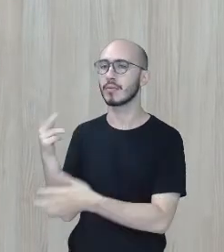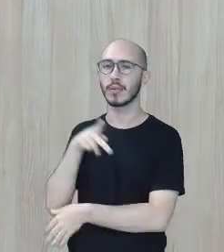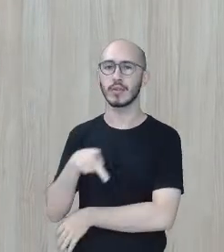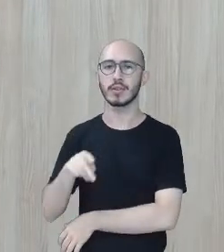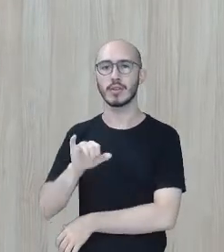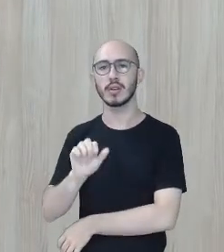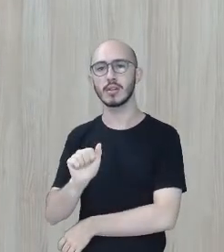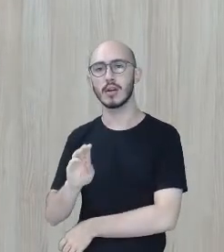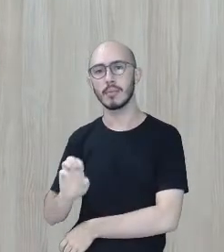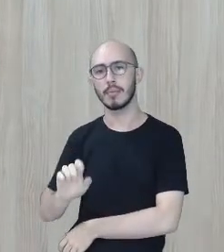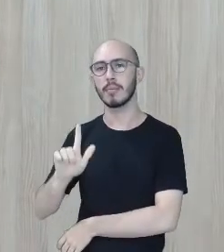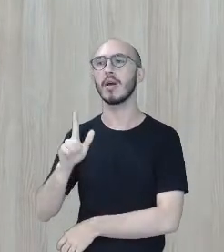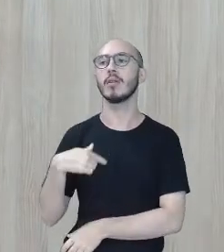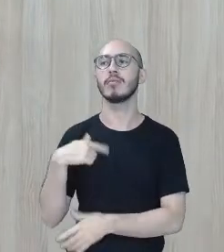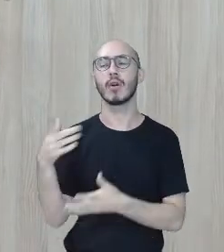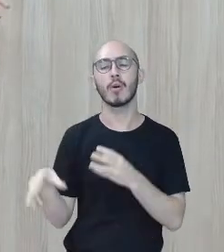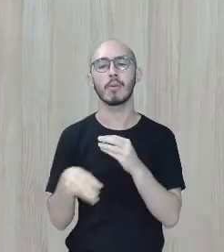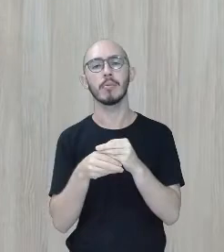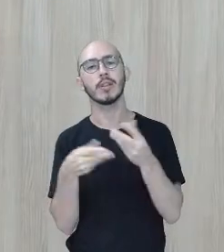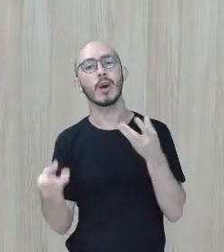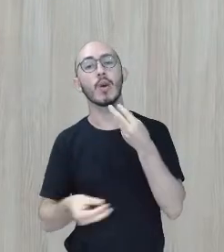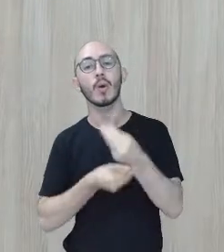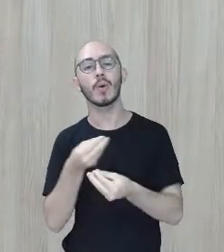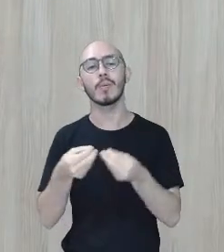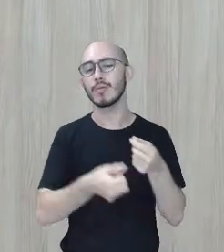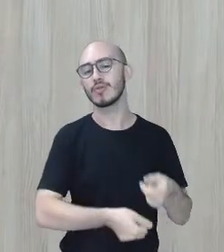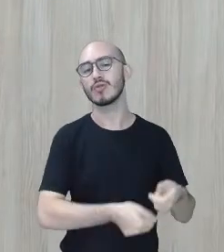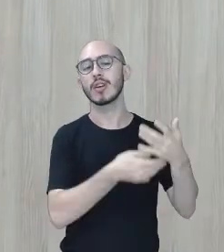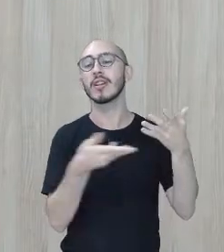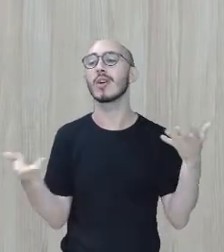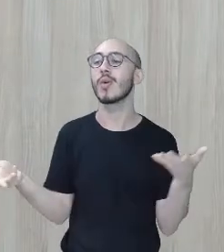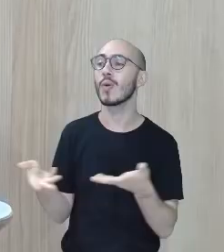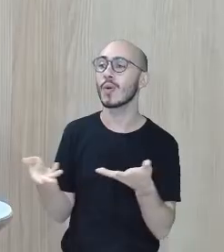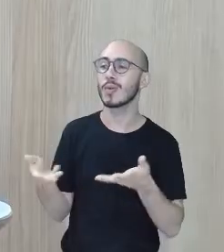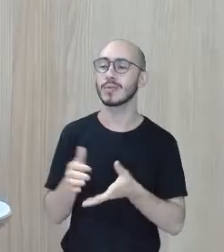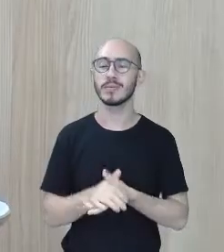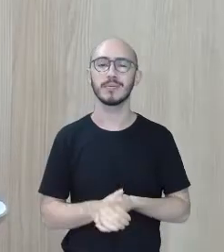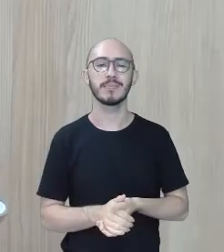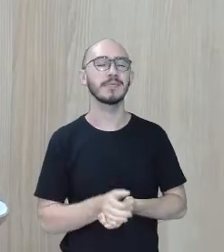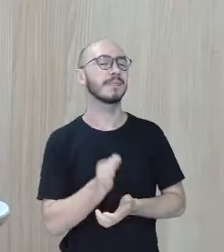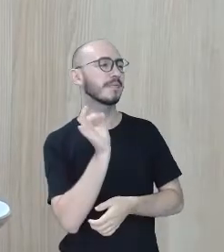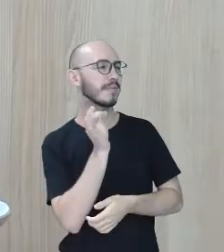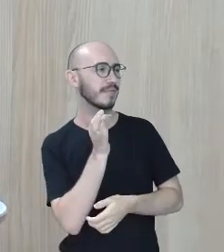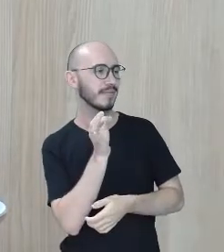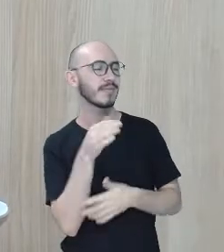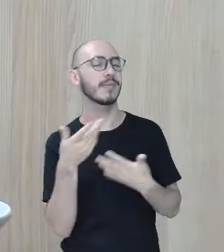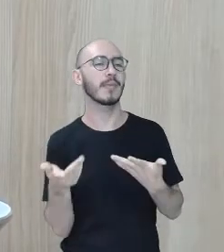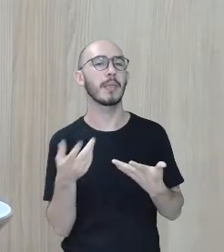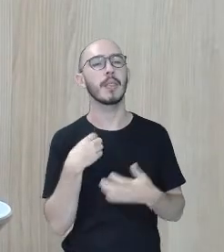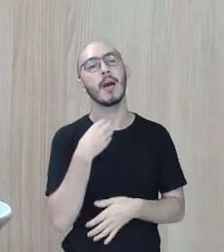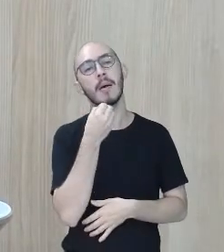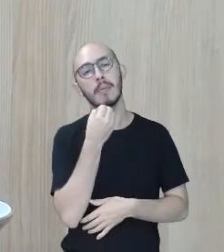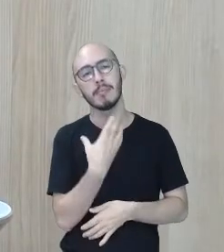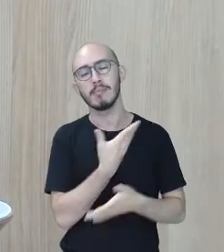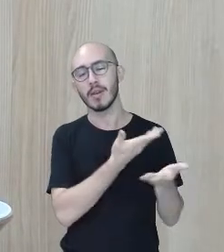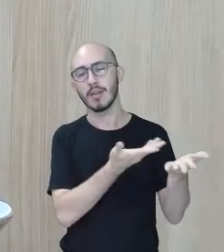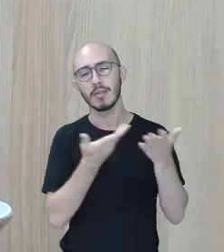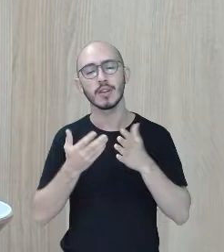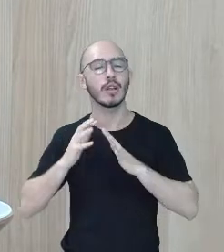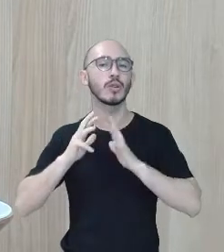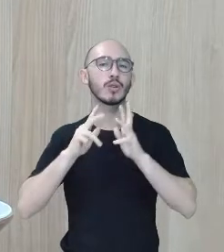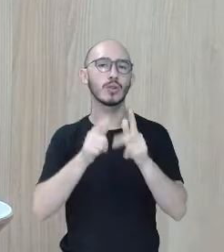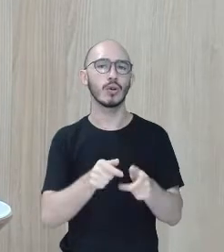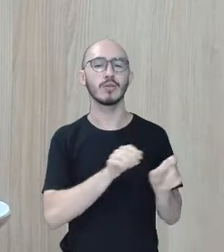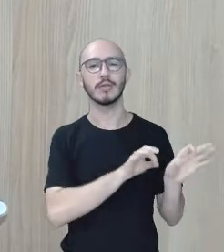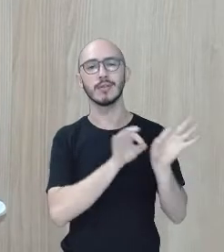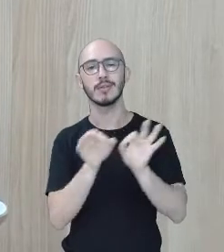Borges, que vai falar um pouquinho e dizer aí como está o nosso chat aí, professora. Cláudia, bem-vindo a todos, né, e a todas que estão